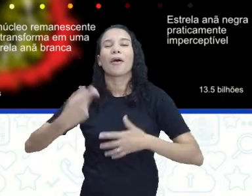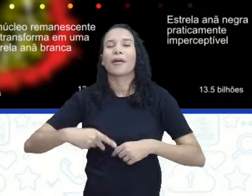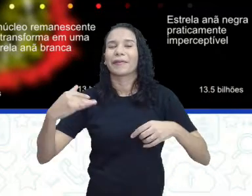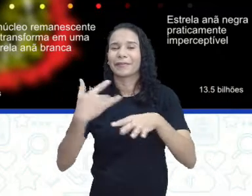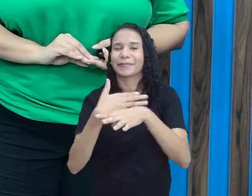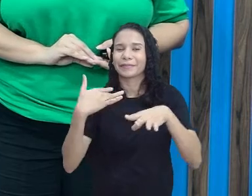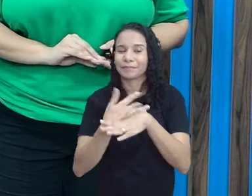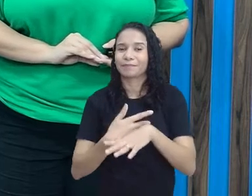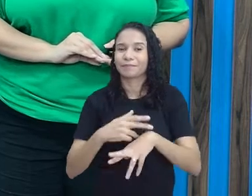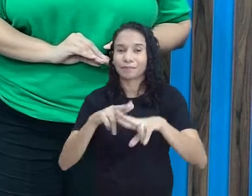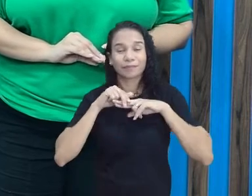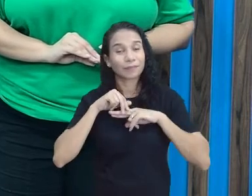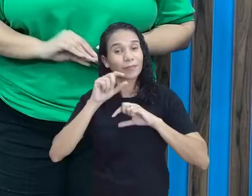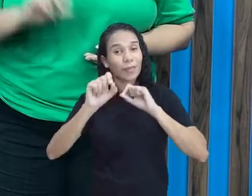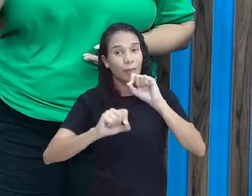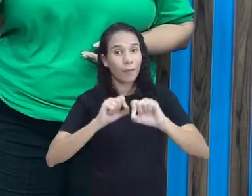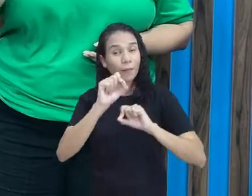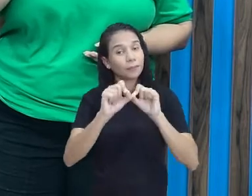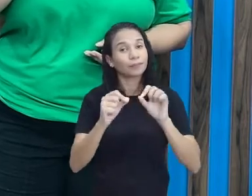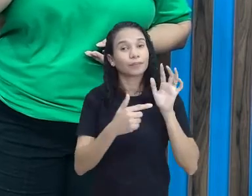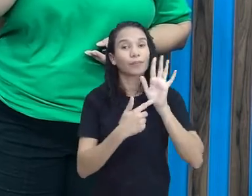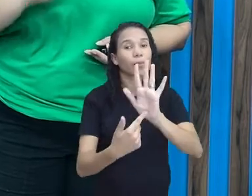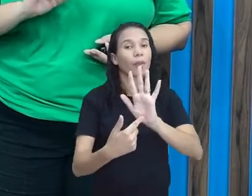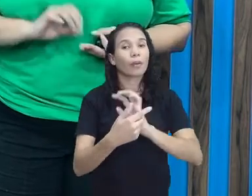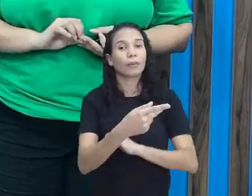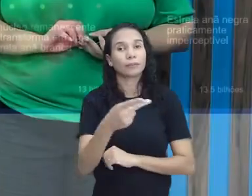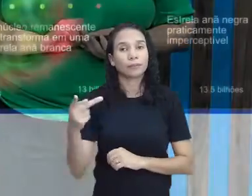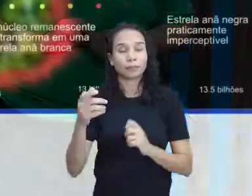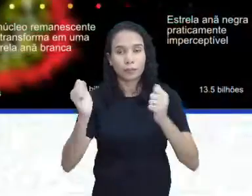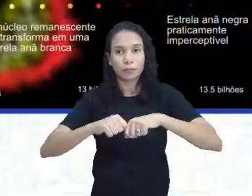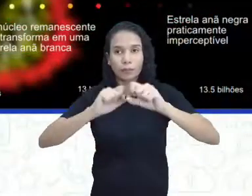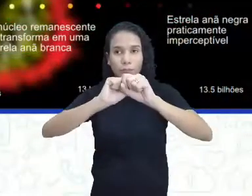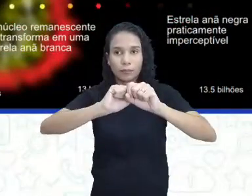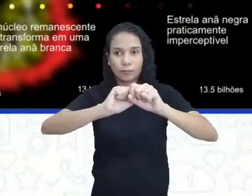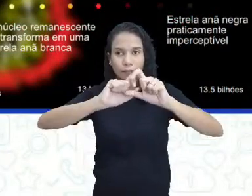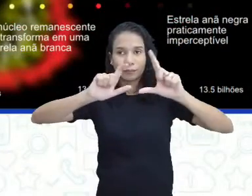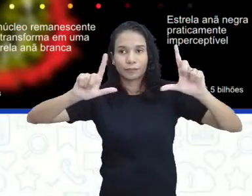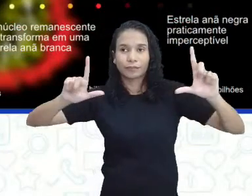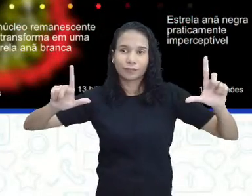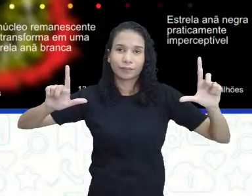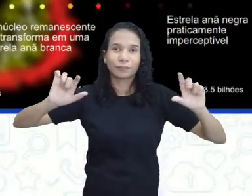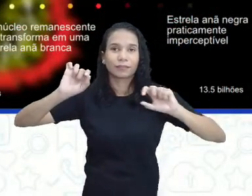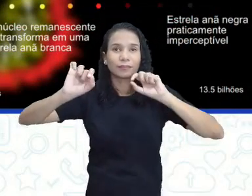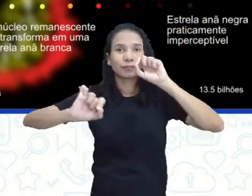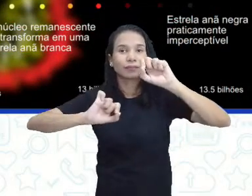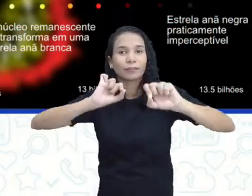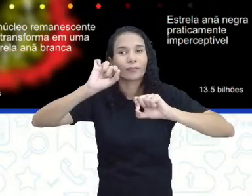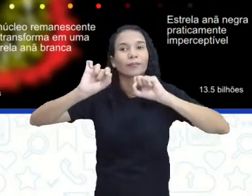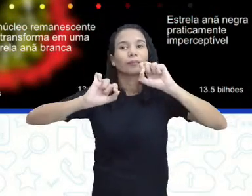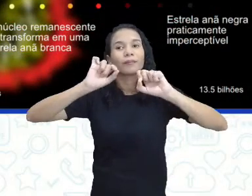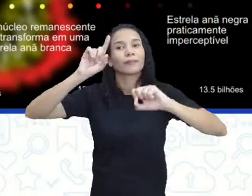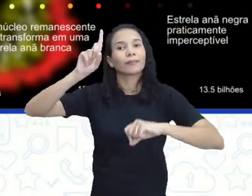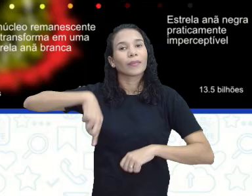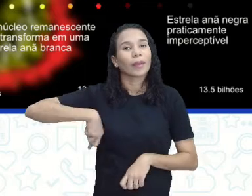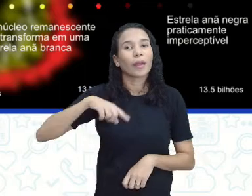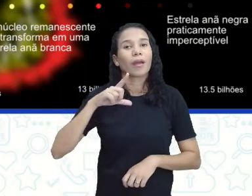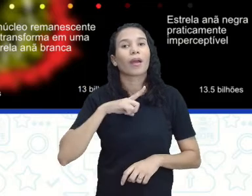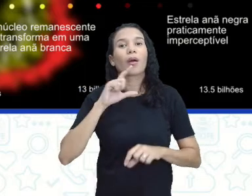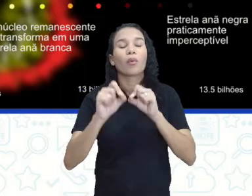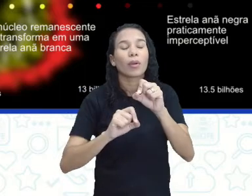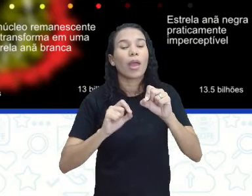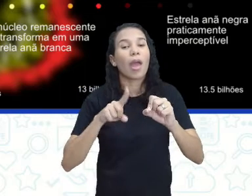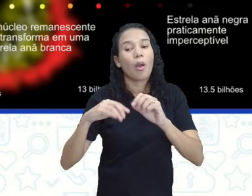tá? Pois é. Mas aí eu quero mostrar para vocês, pode jogar aí na tela, Devinho, por gentileza. Olha, isso aí, gente, é